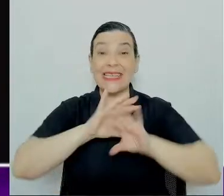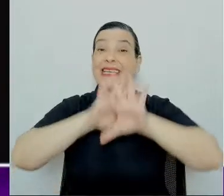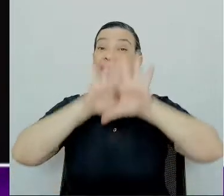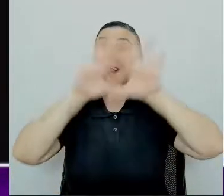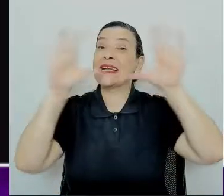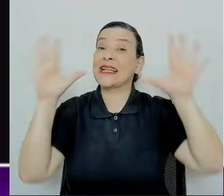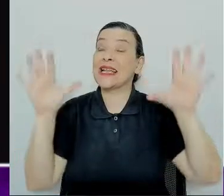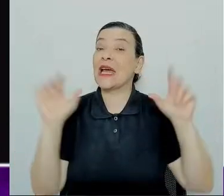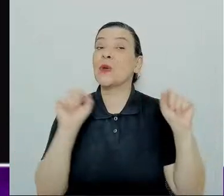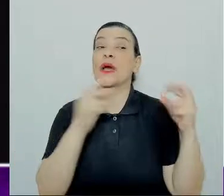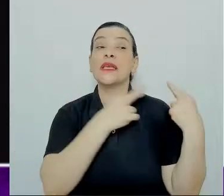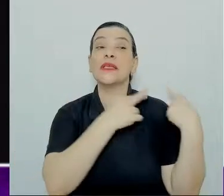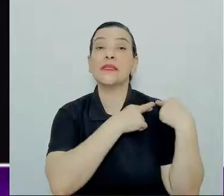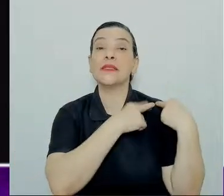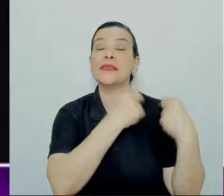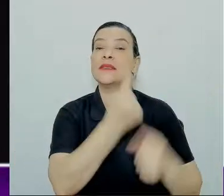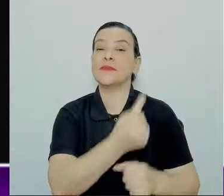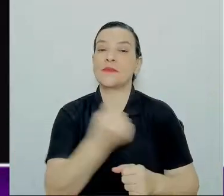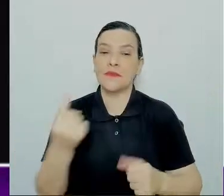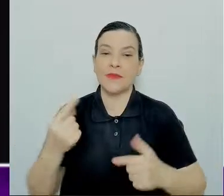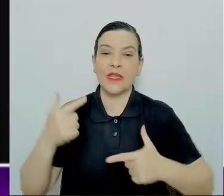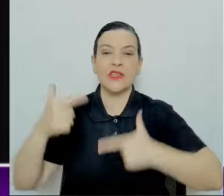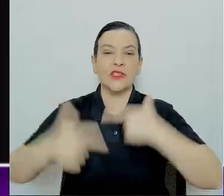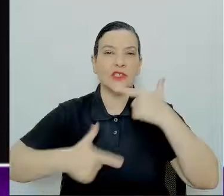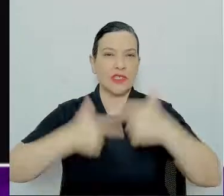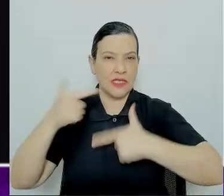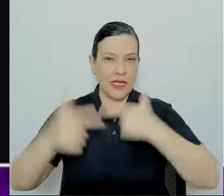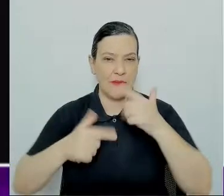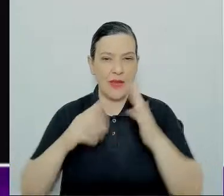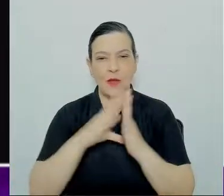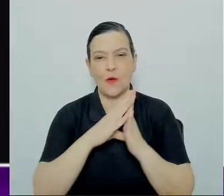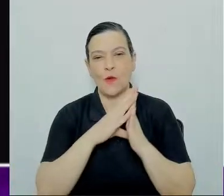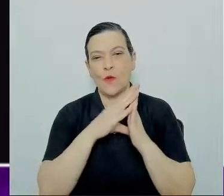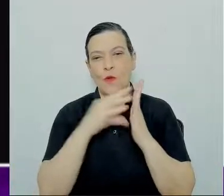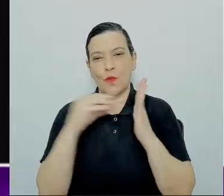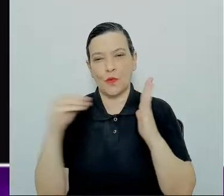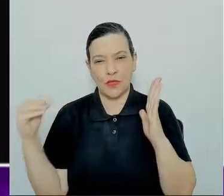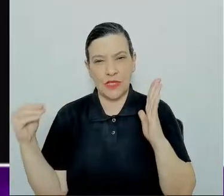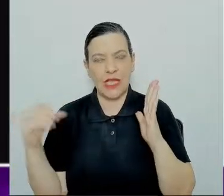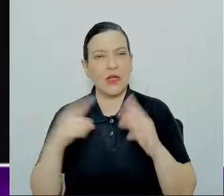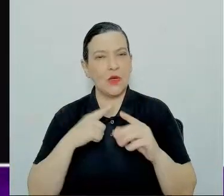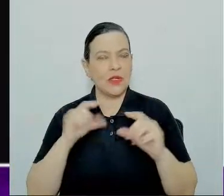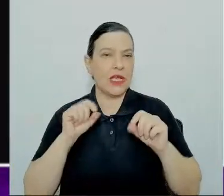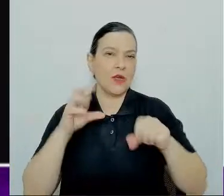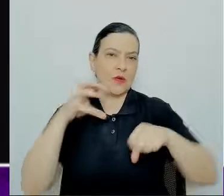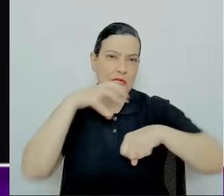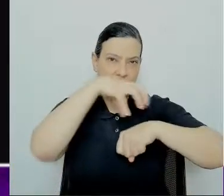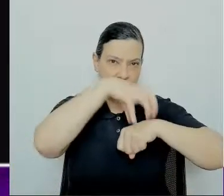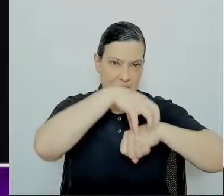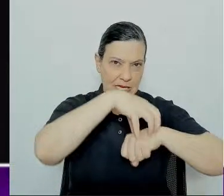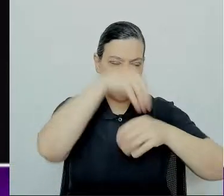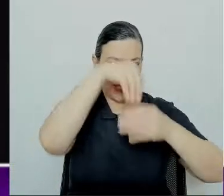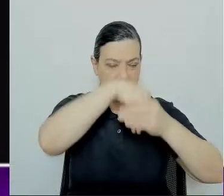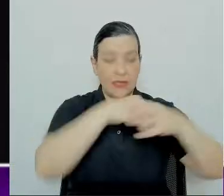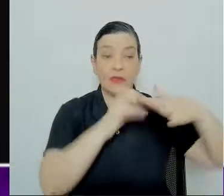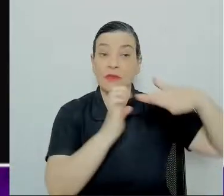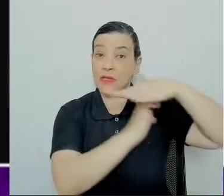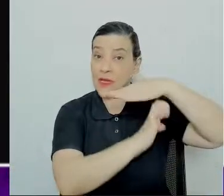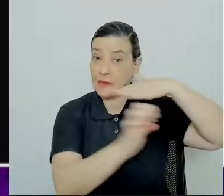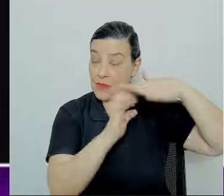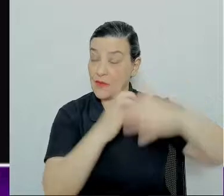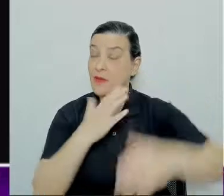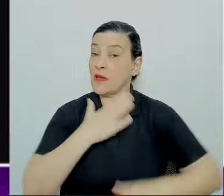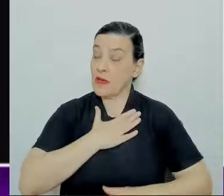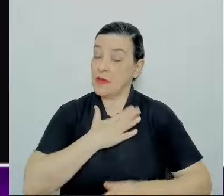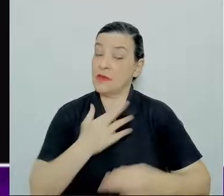quê. Quando nós trabalhamos em um modelo on-premise, ou seja, eu tenho um data center na minha empresa e eu sou responsável